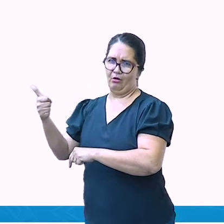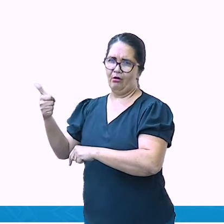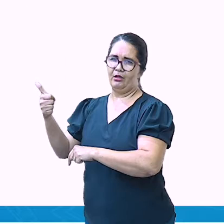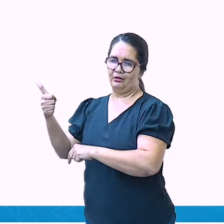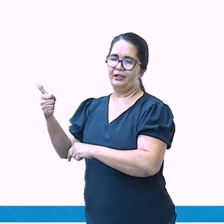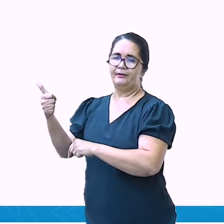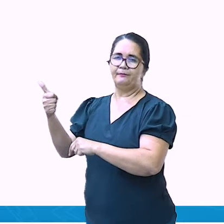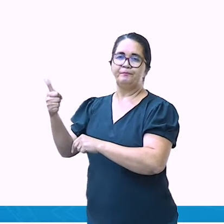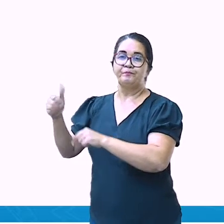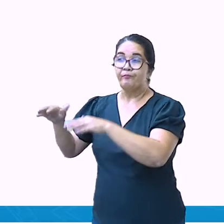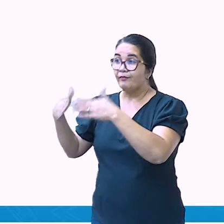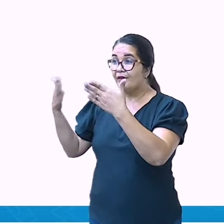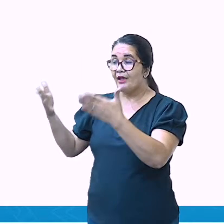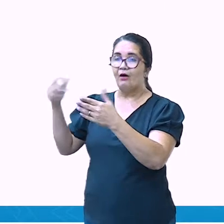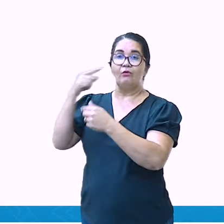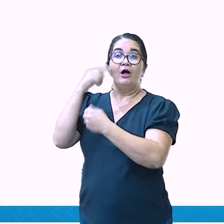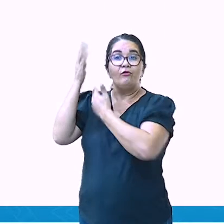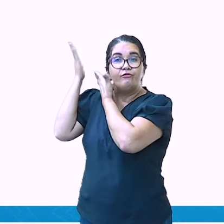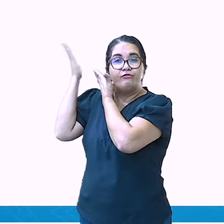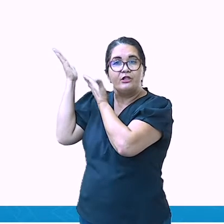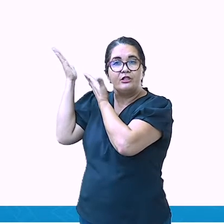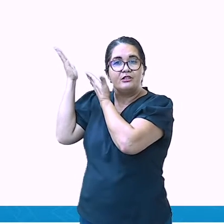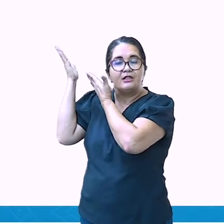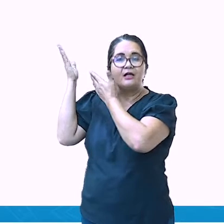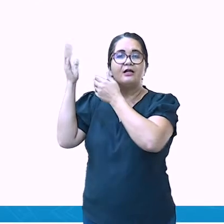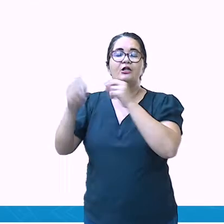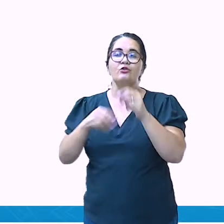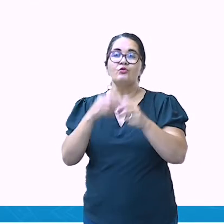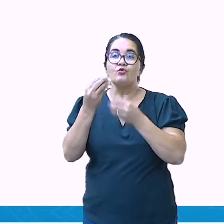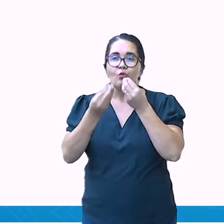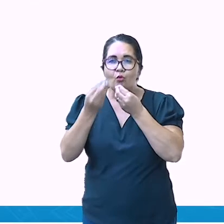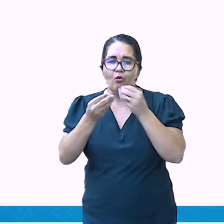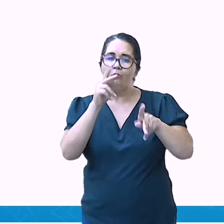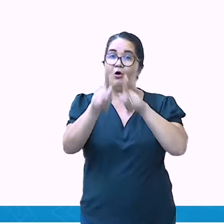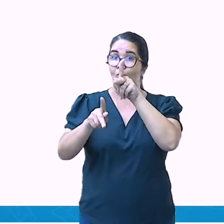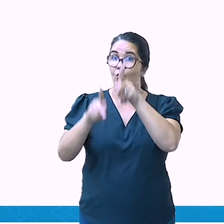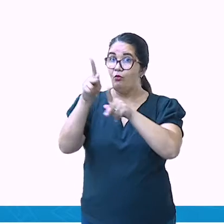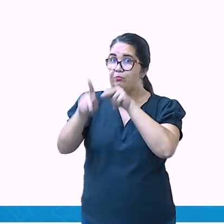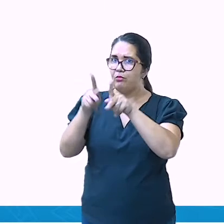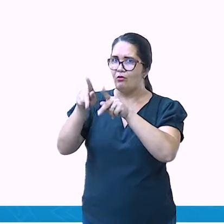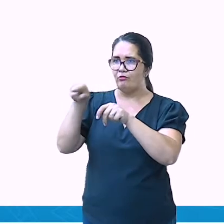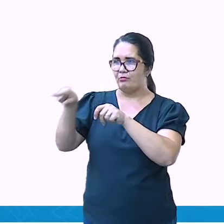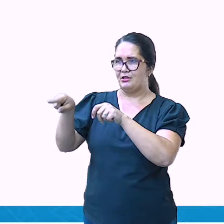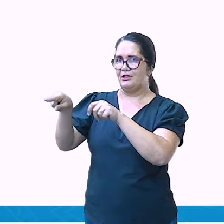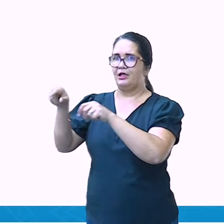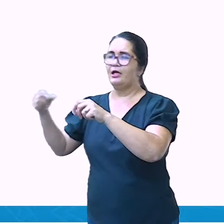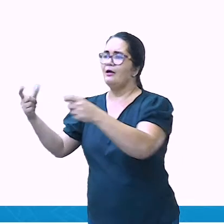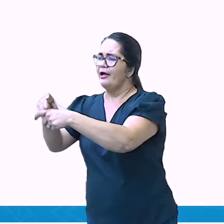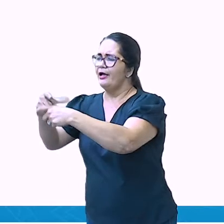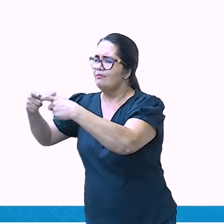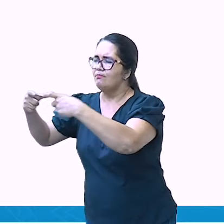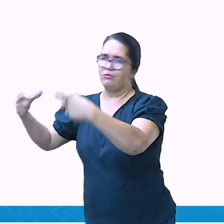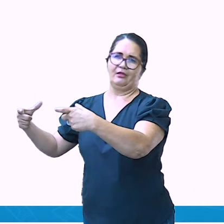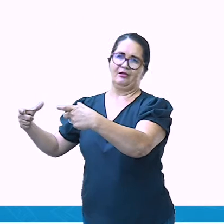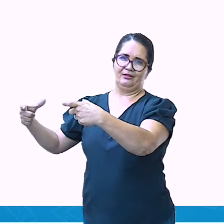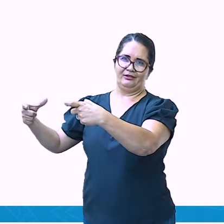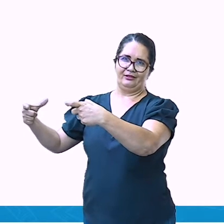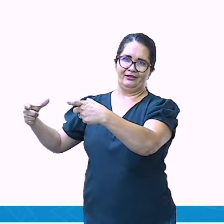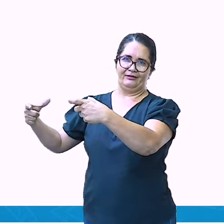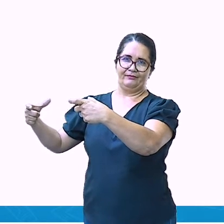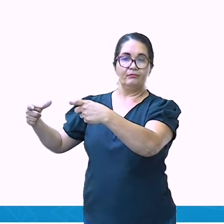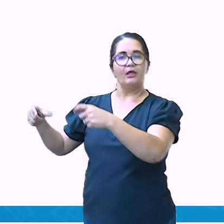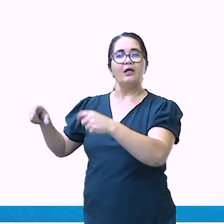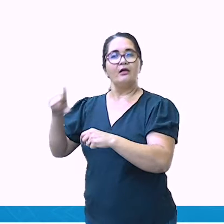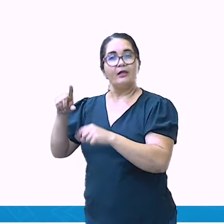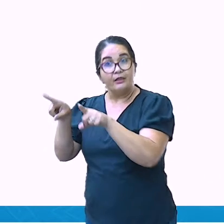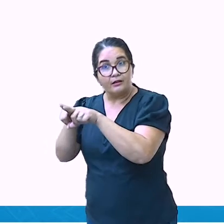população brasileira é localizada somente aqui nessa região. E aí, a grande